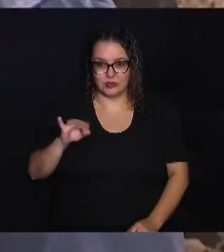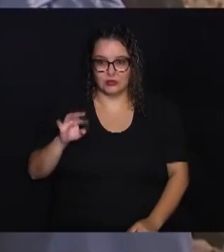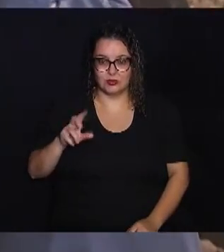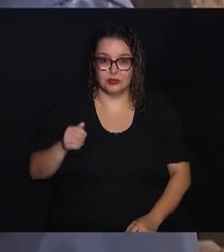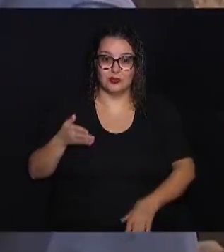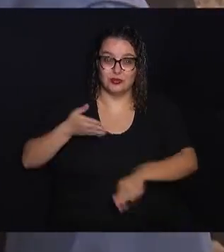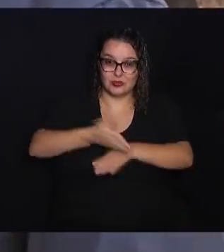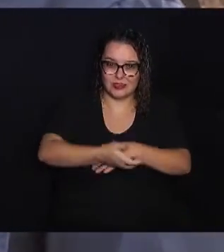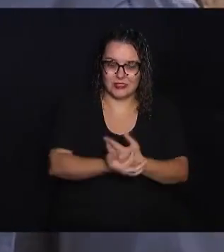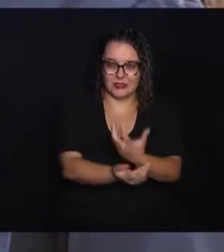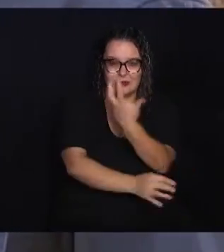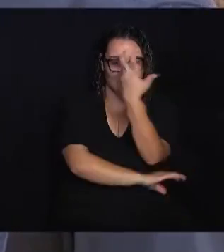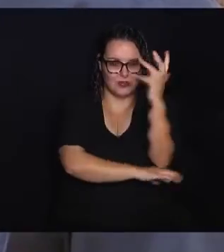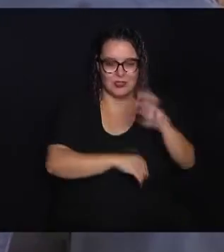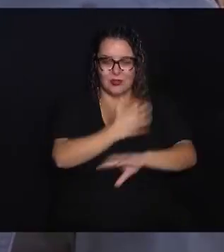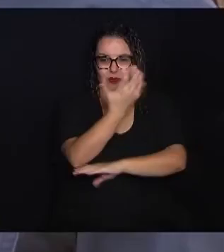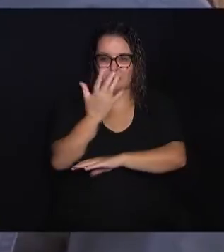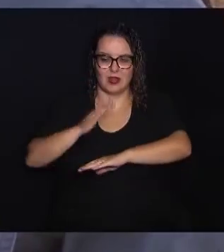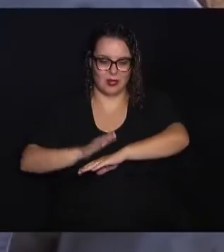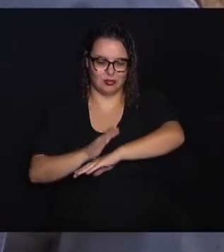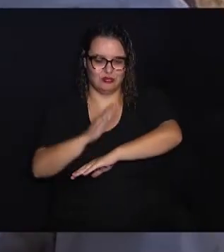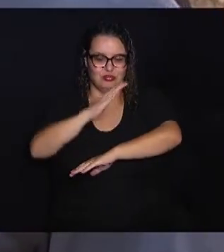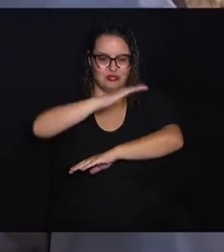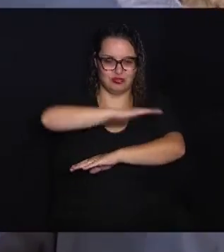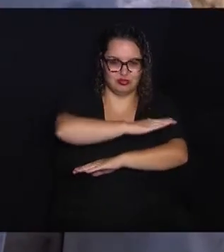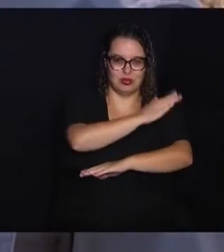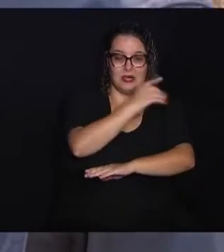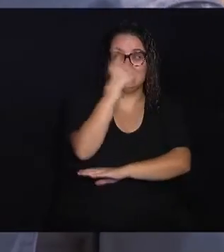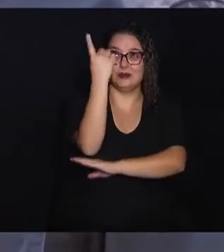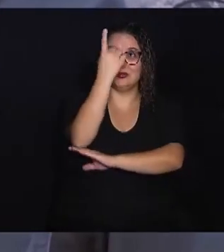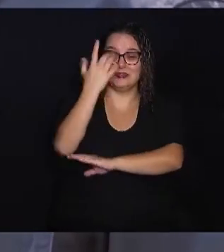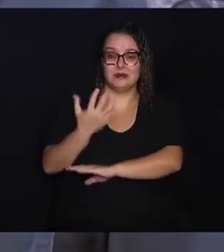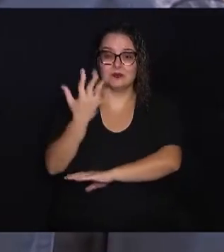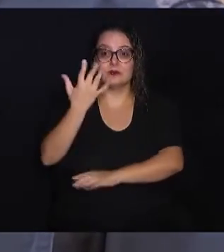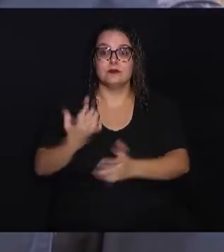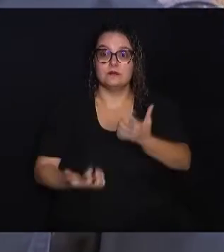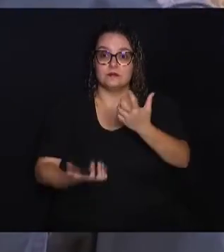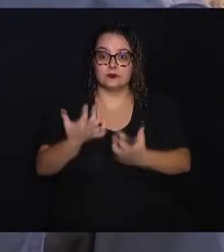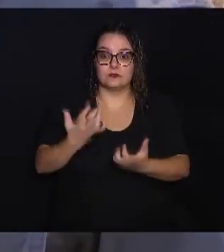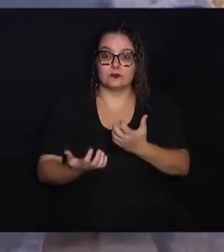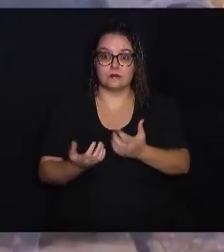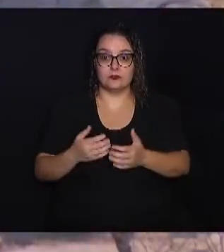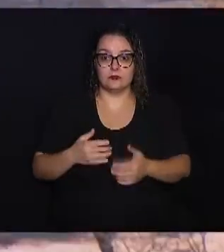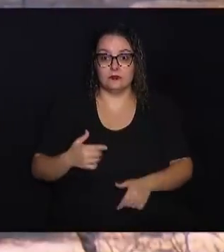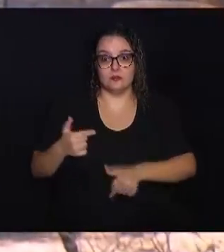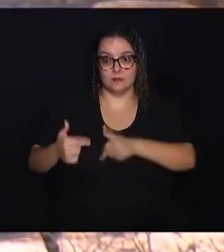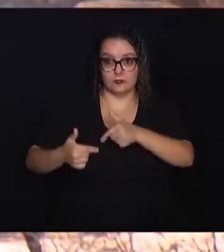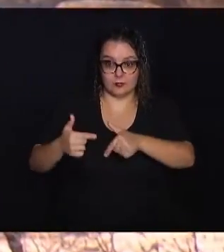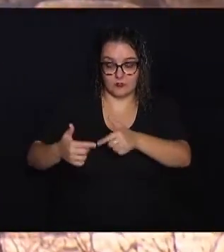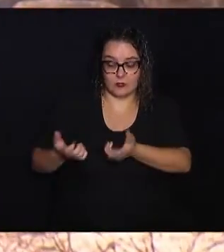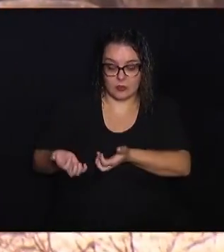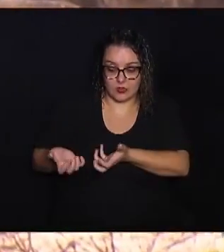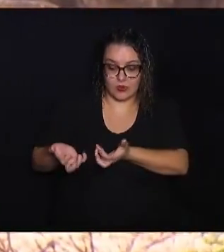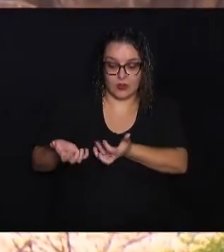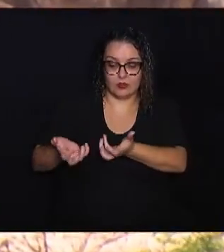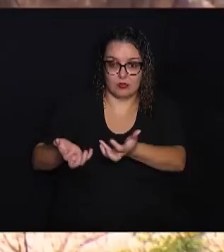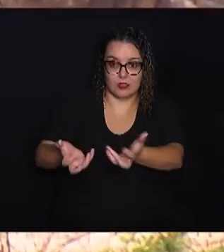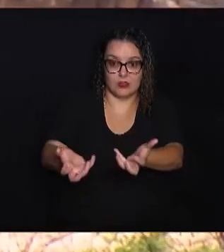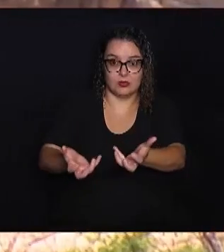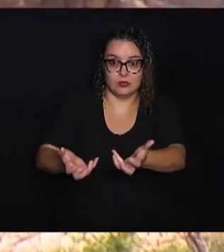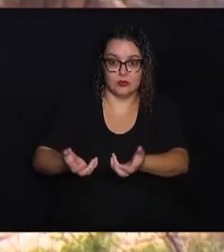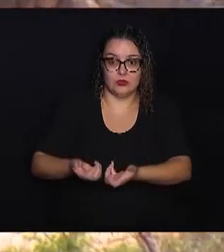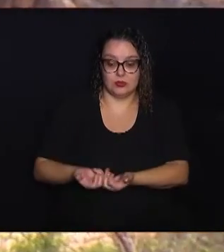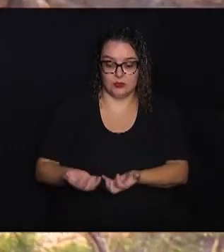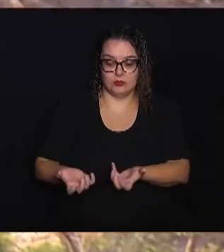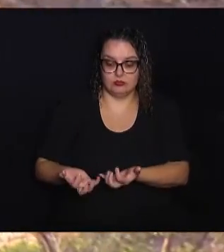complicado, o terreno é muito acidentado, as árvores são altas, né? O fogo, ele costuma trabalhar, né, atingir a parte rasteira do mato.